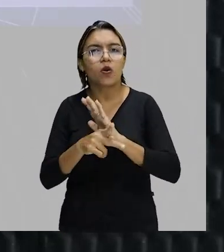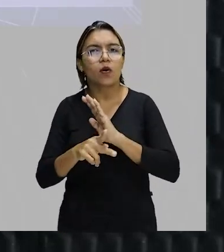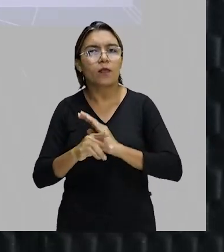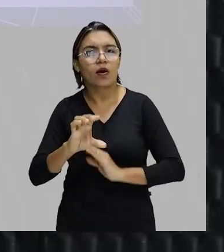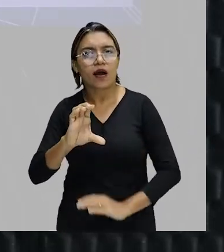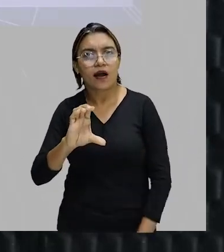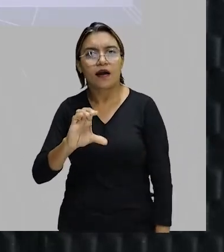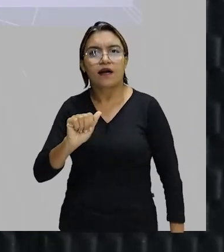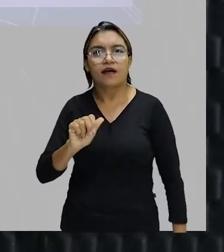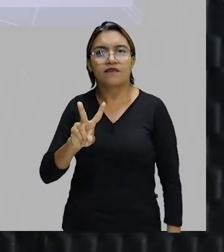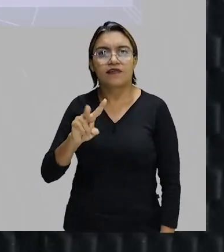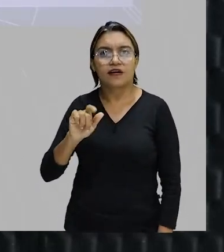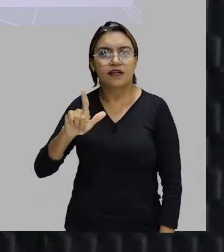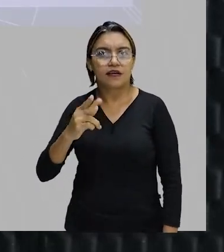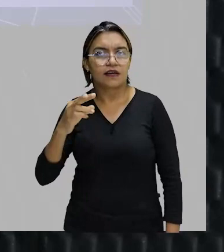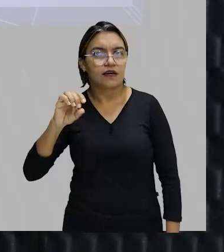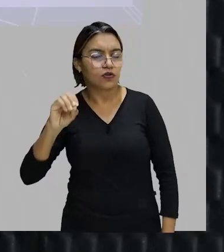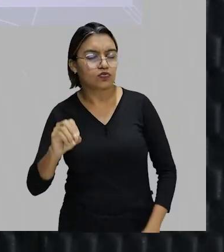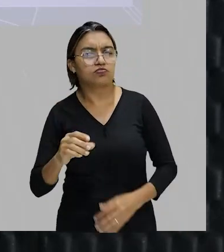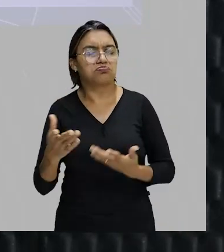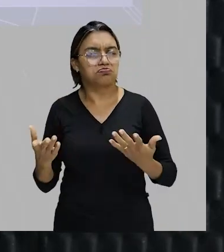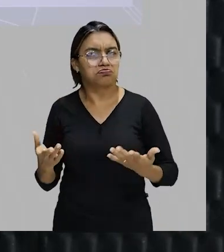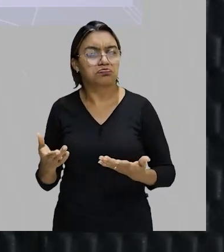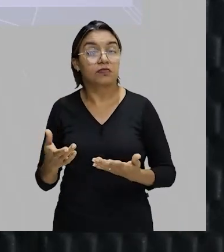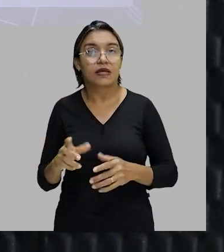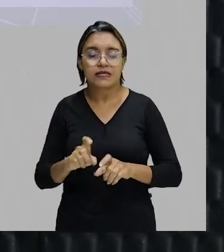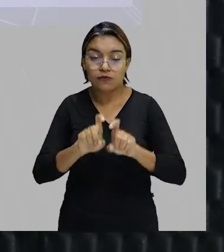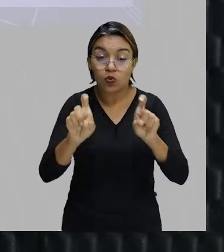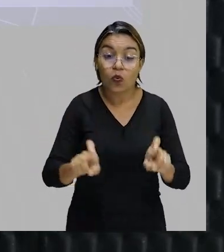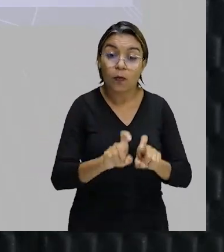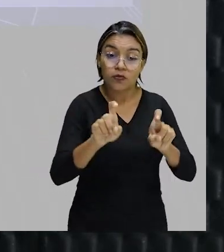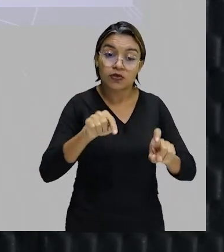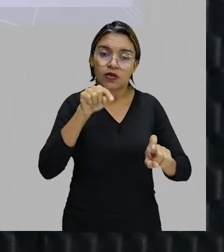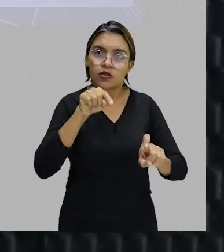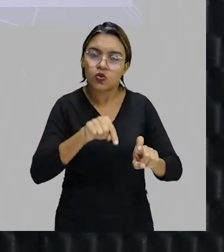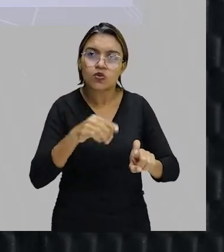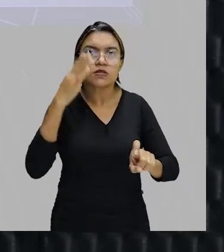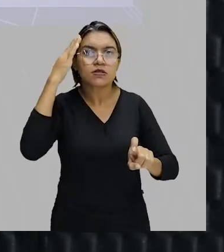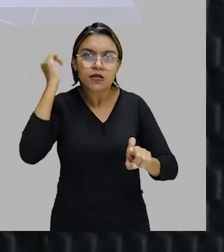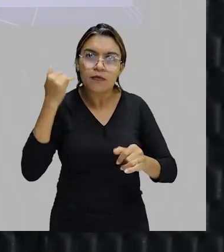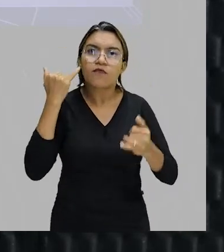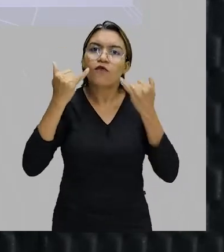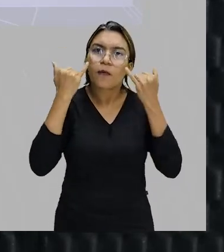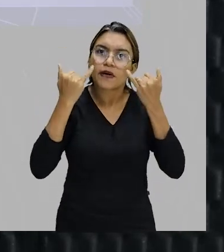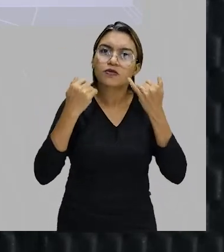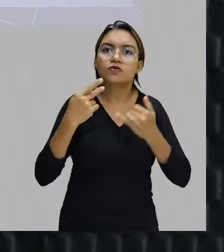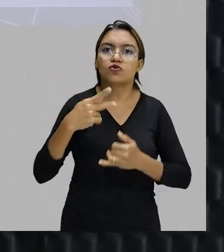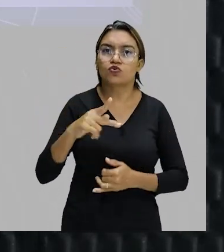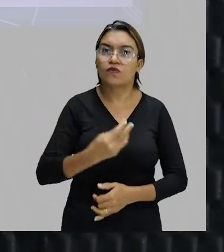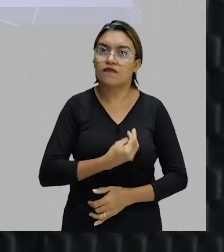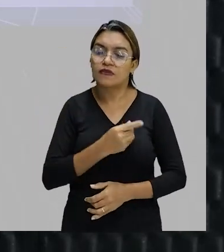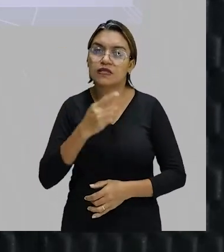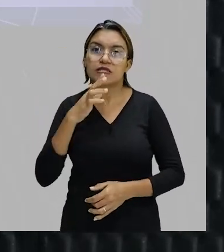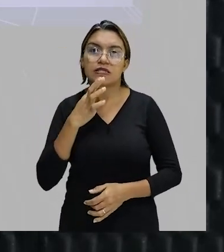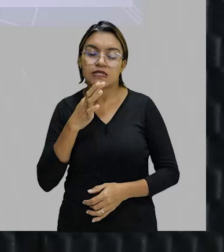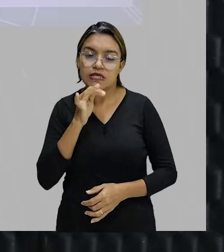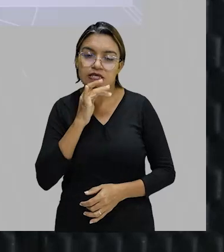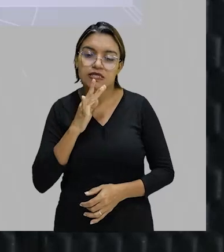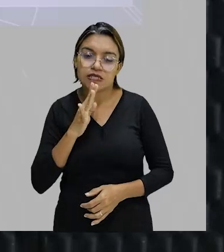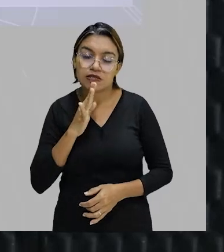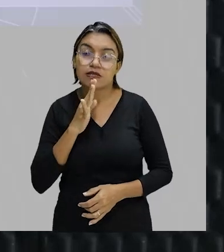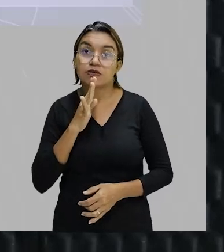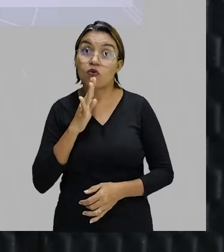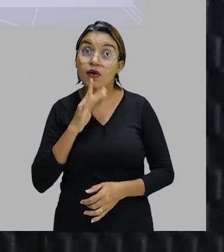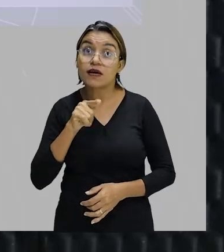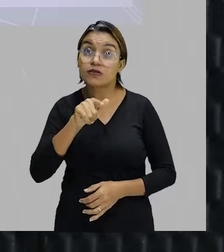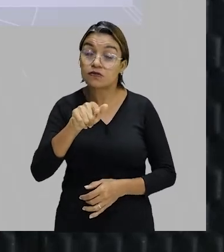eles sabem? Eles sabem sim. Hoje, galera, existem computadores que vão captar as tuas informações, vão transformar isso em algoritmos e vão